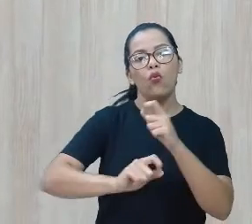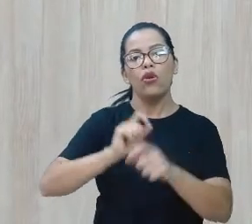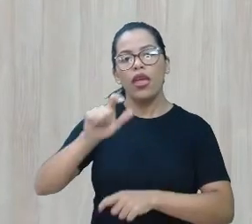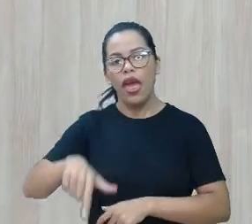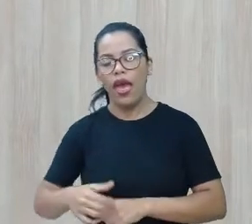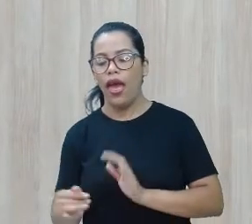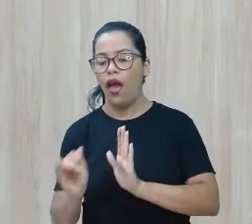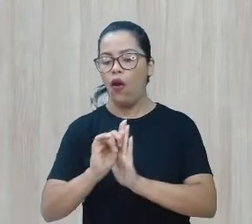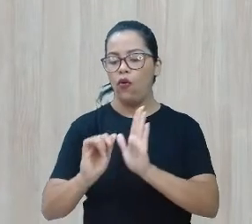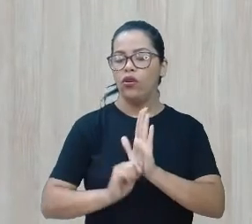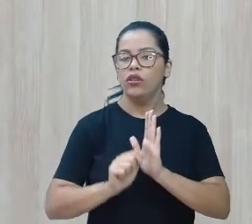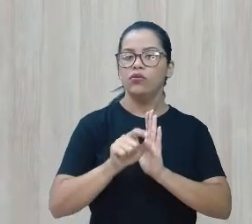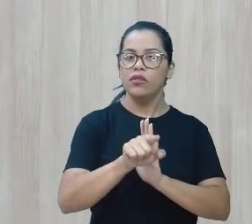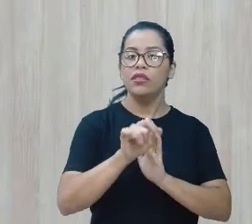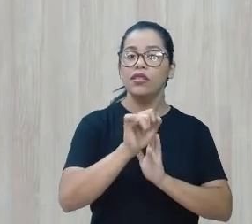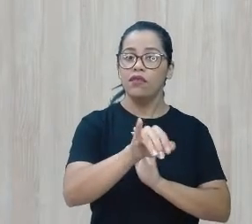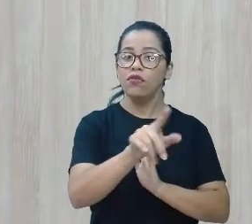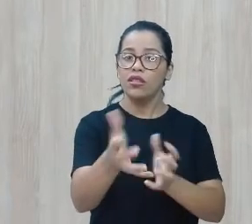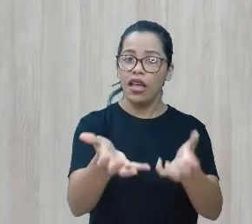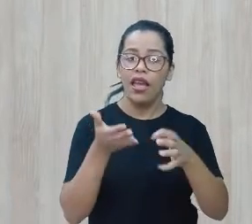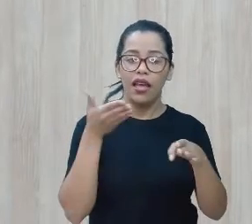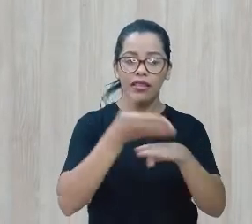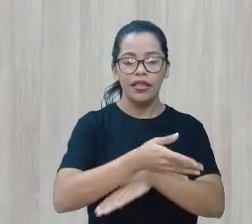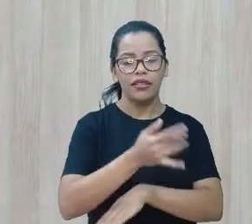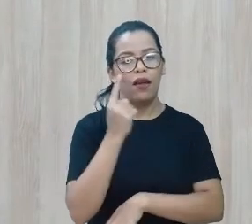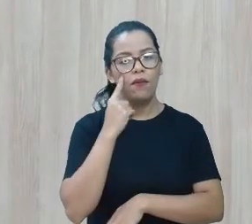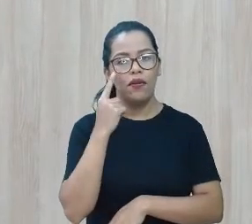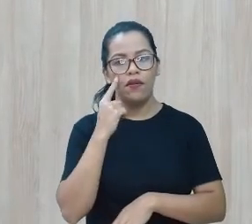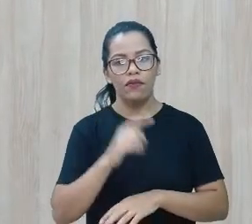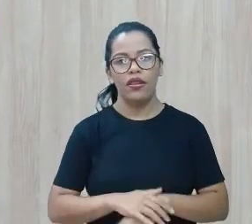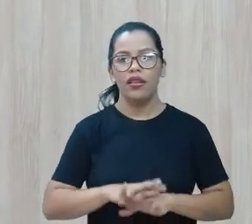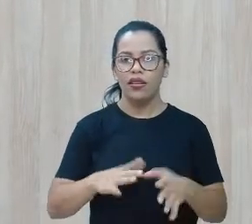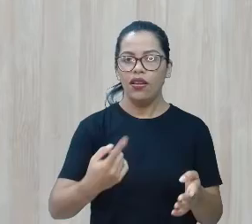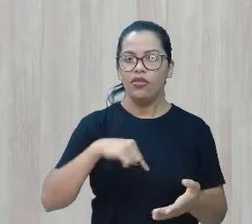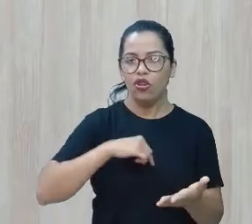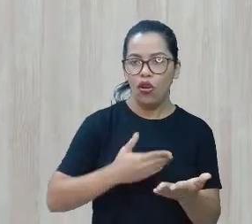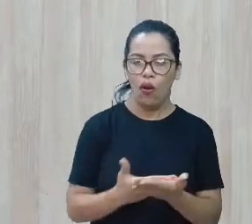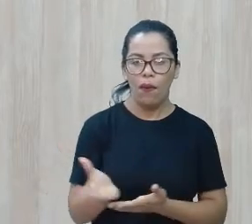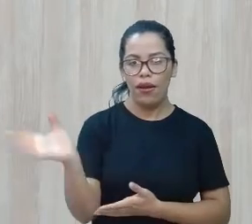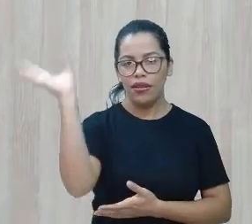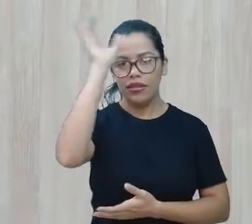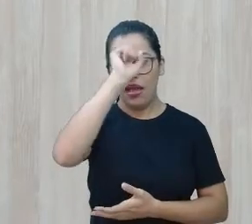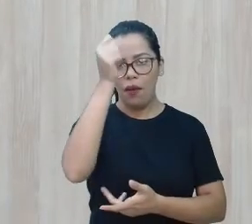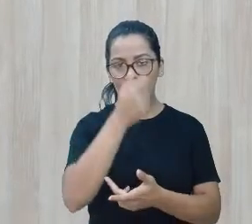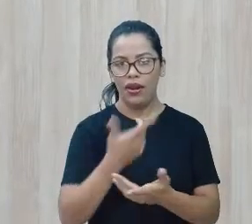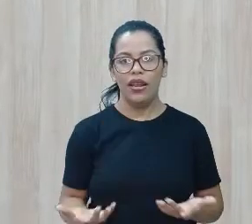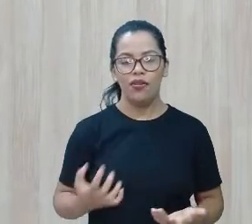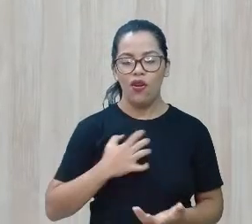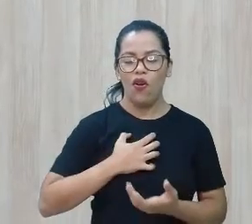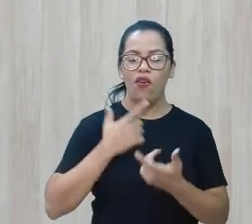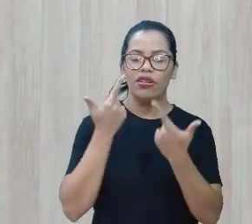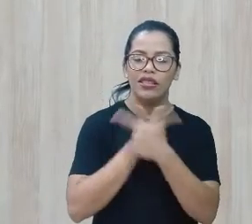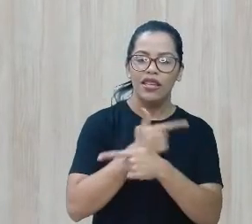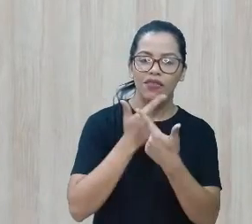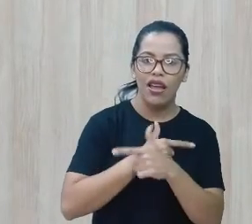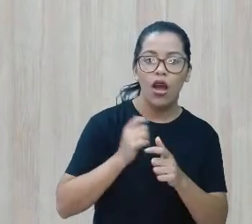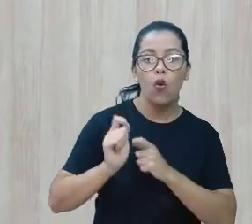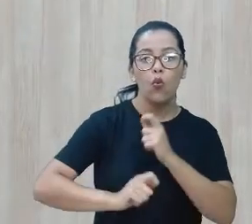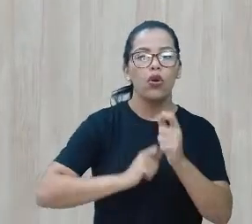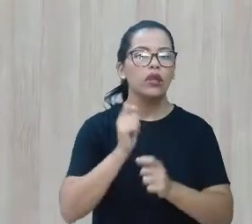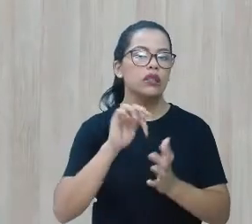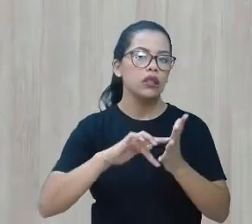conferir ele na íntegra, né? Vale muito a pena e a gente começa aprendendo de um jeito bem divertido o que significa de fato o